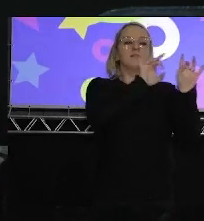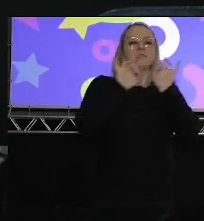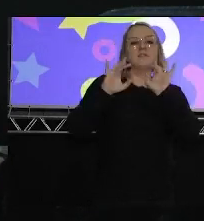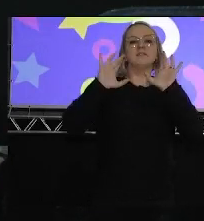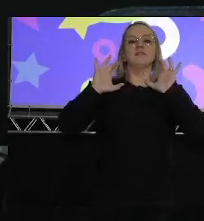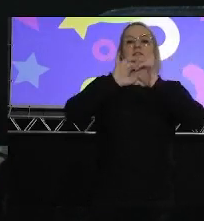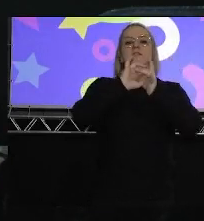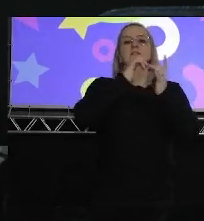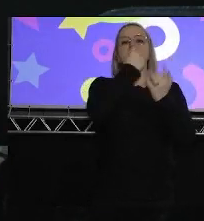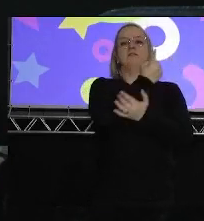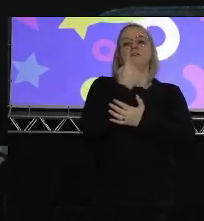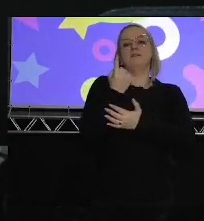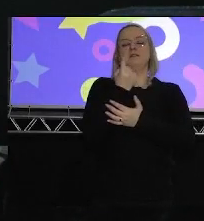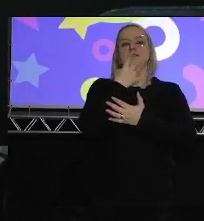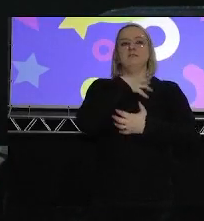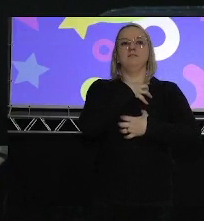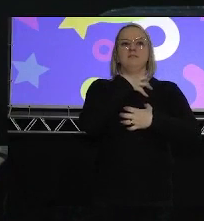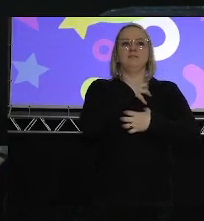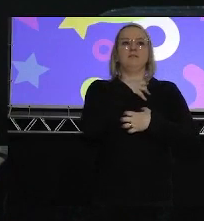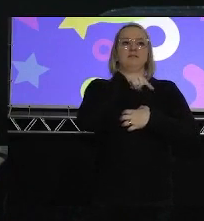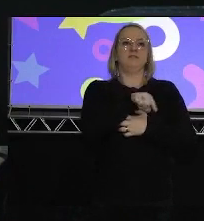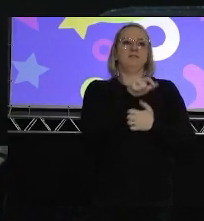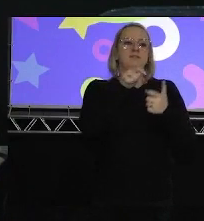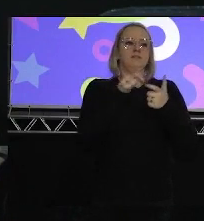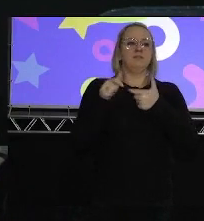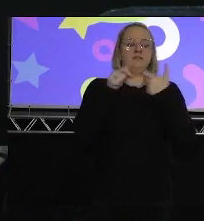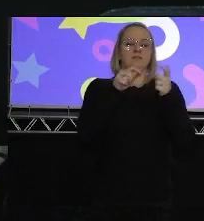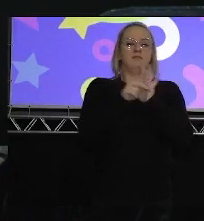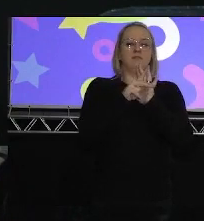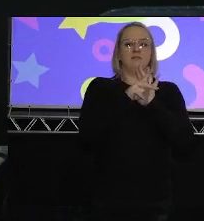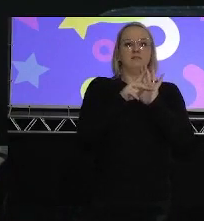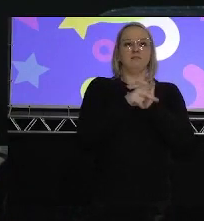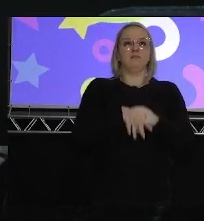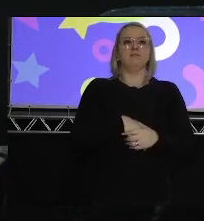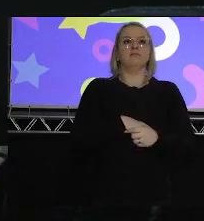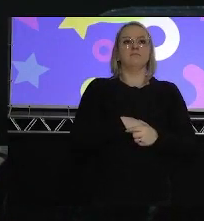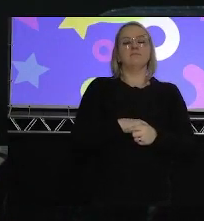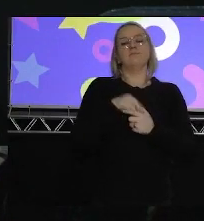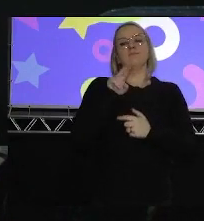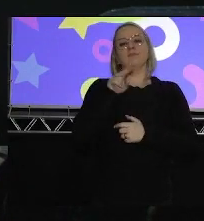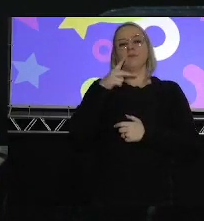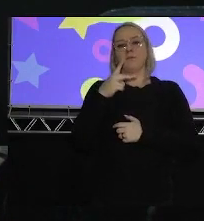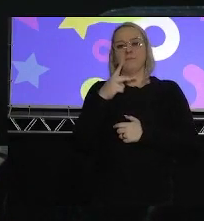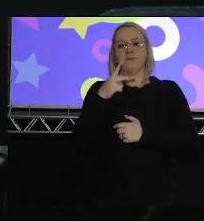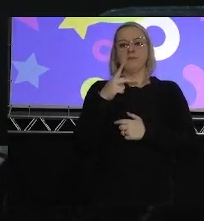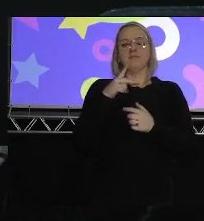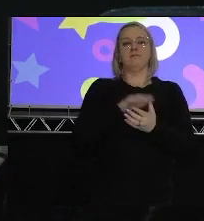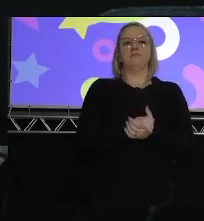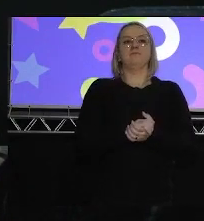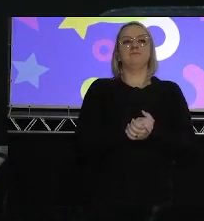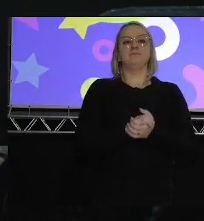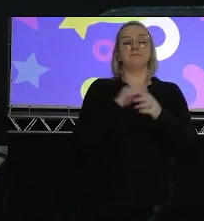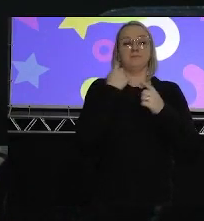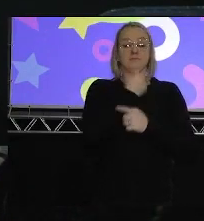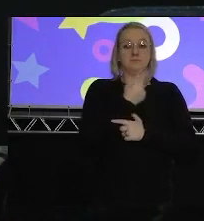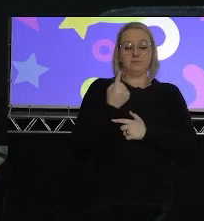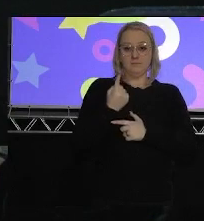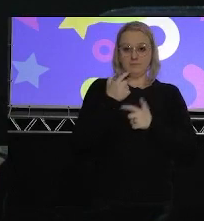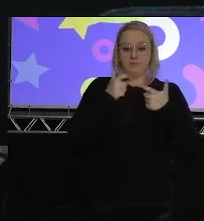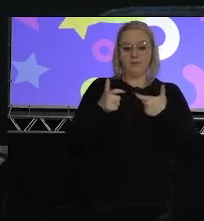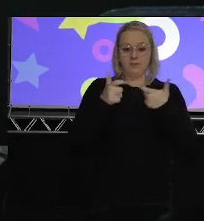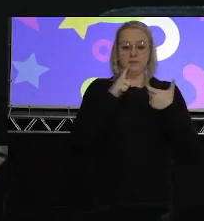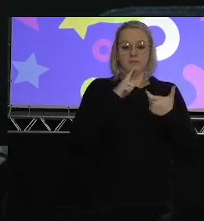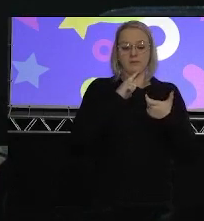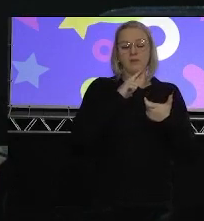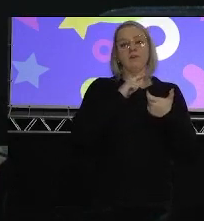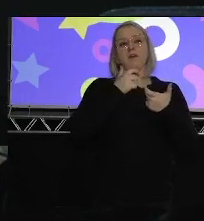cada etapa dessa demanda dentro do meu value stream, dentro do up e do downstream. Então, em cada etapa, pode ser que atores